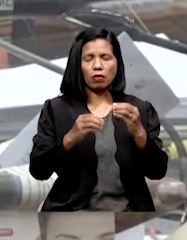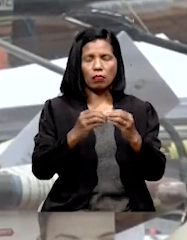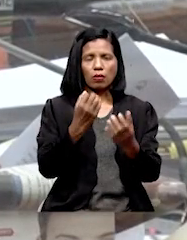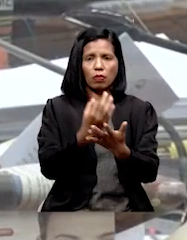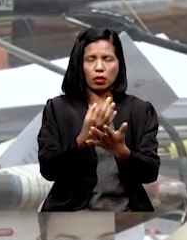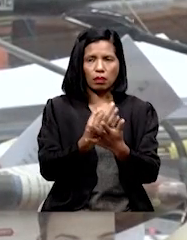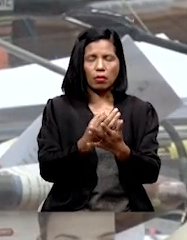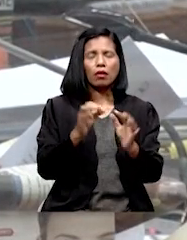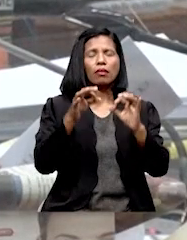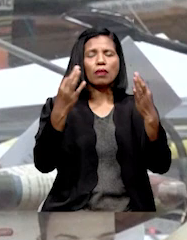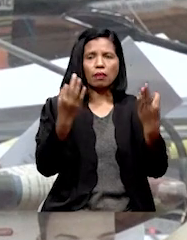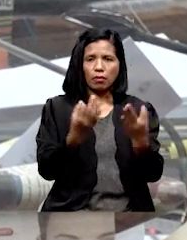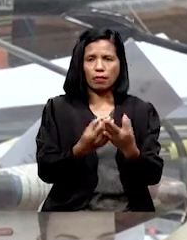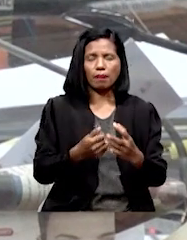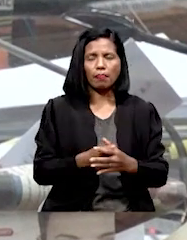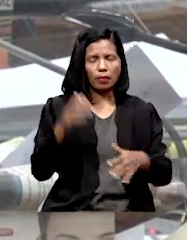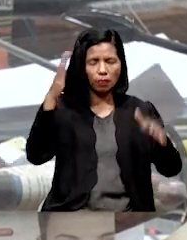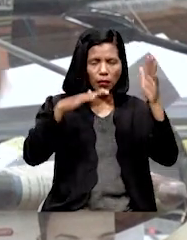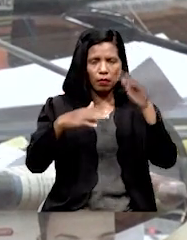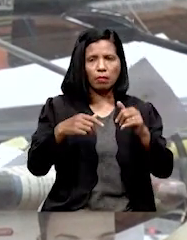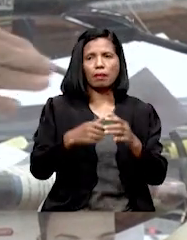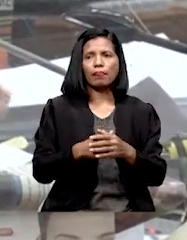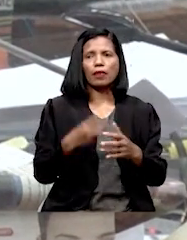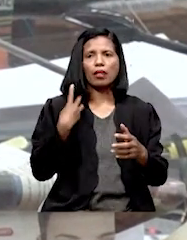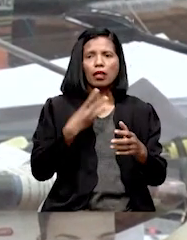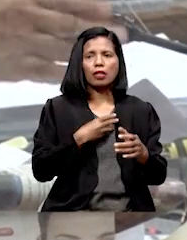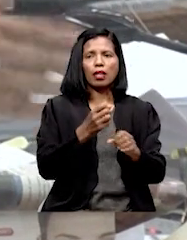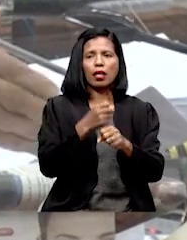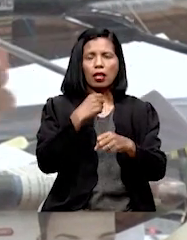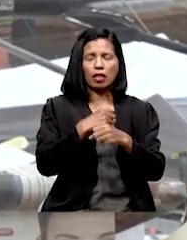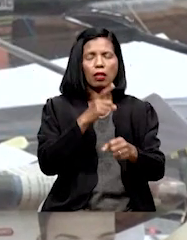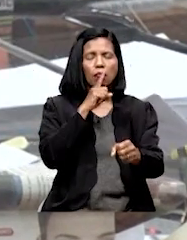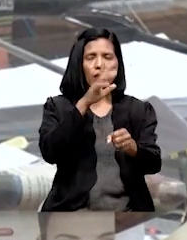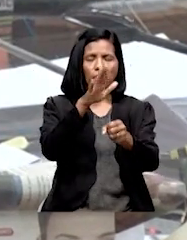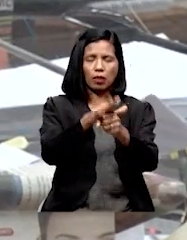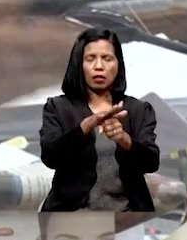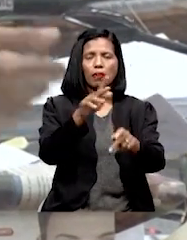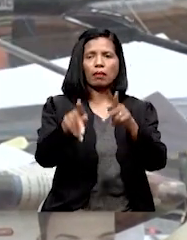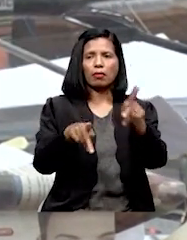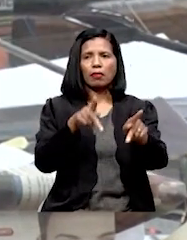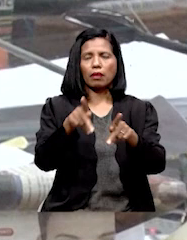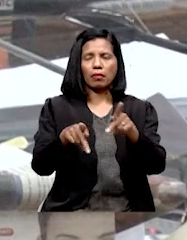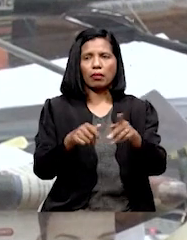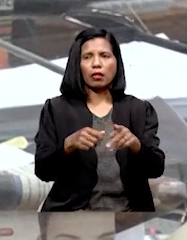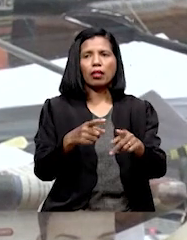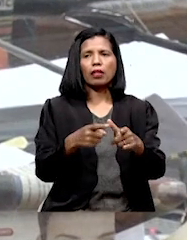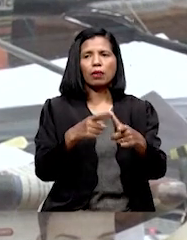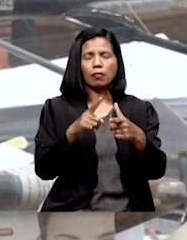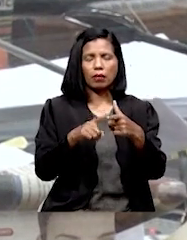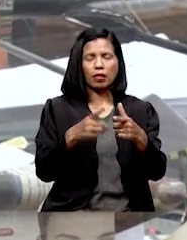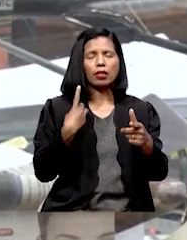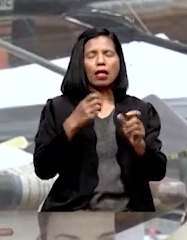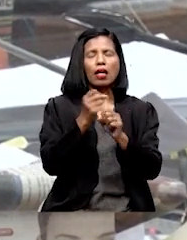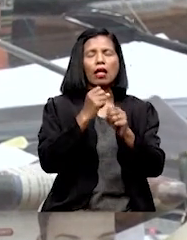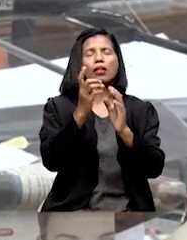umakai. Problemático tamba ne. Ita hala tia promete tiba populasao e depois mo ita hala decreto lei ikus fali